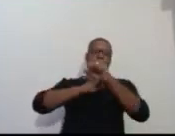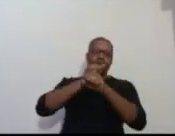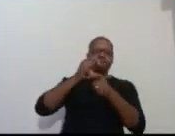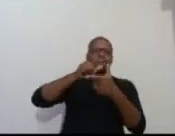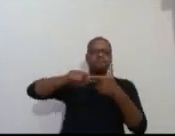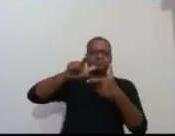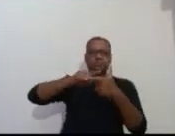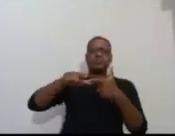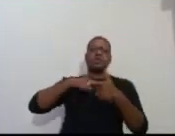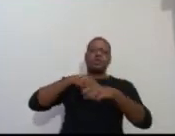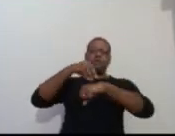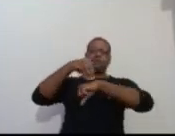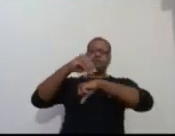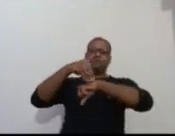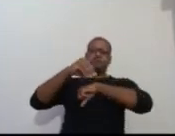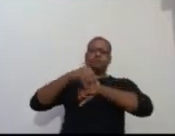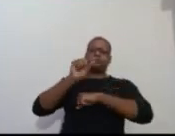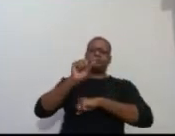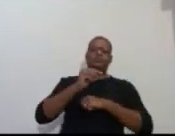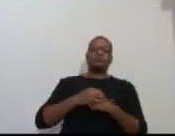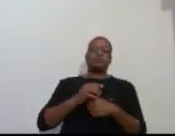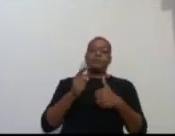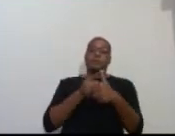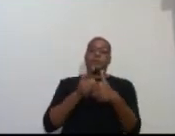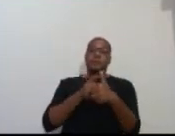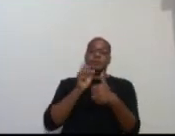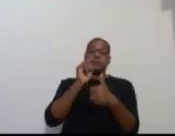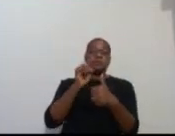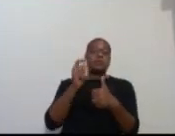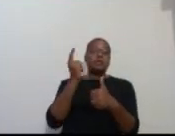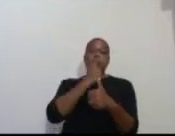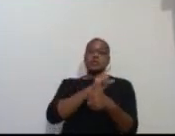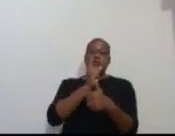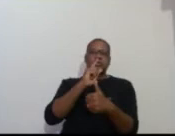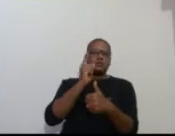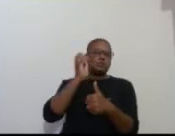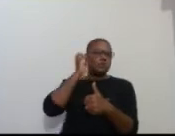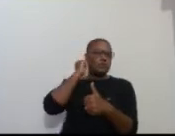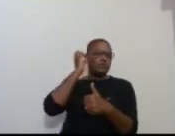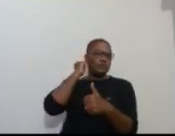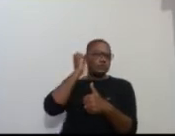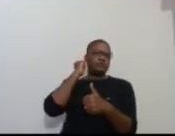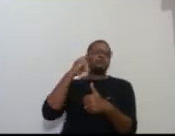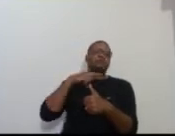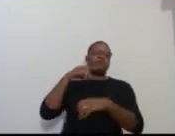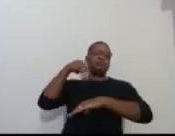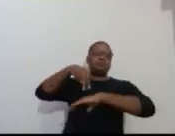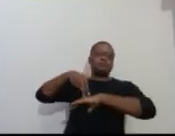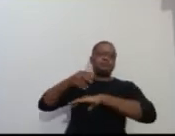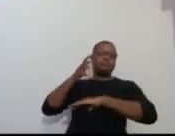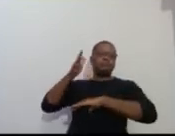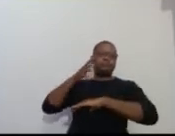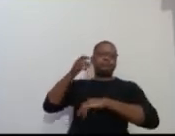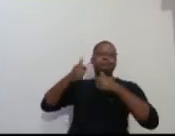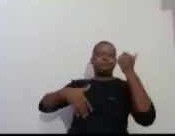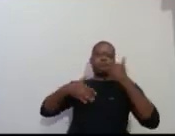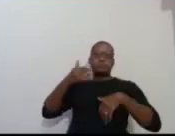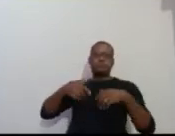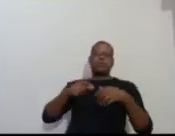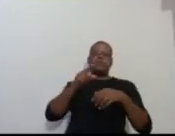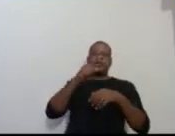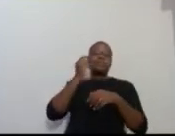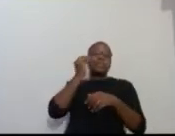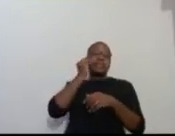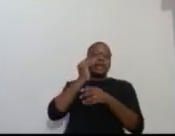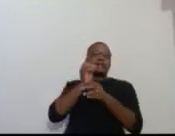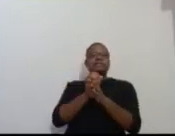ouvir o que os apresentadores falam, tente sair e entrar novamente na sala para que sejam reativados o áudio